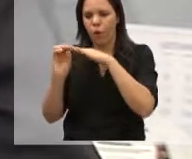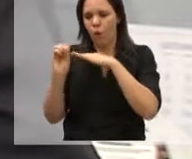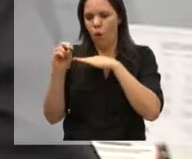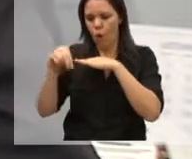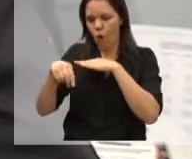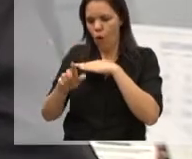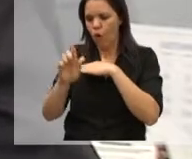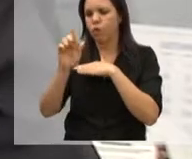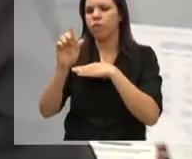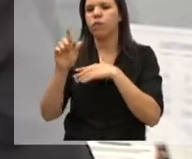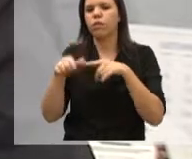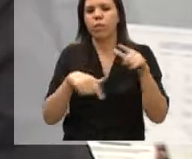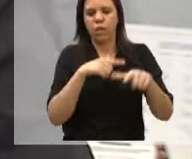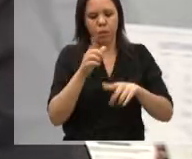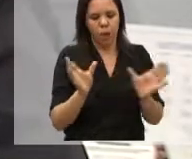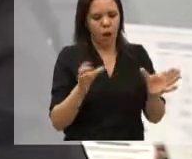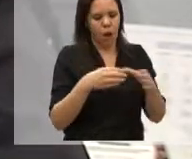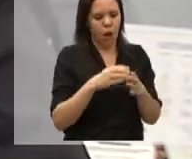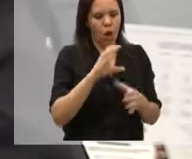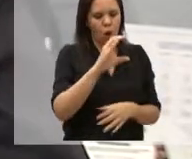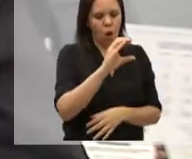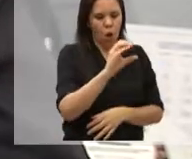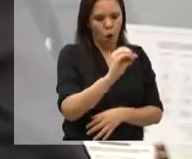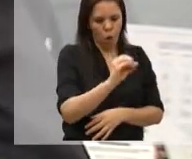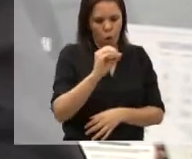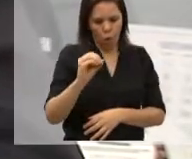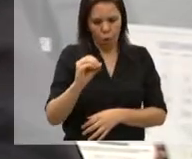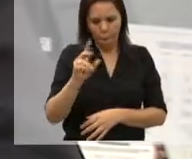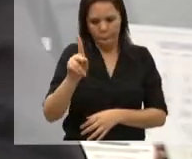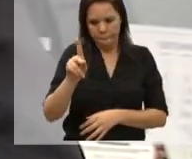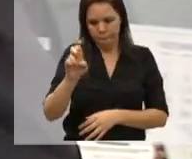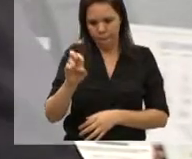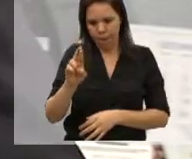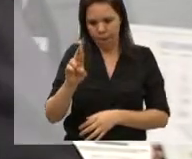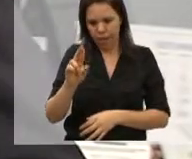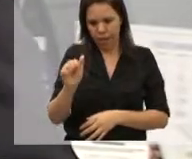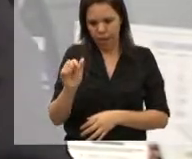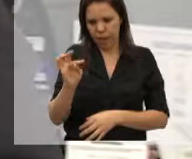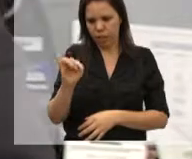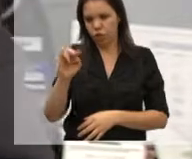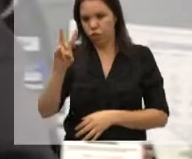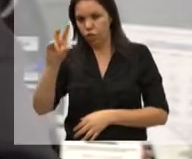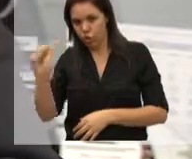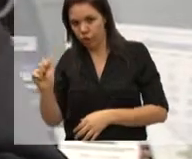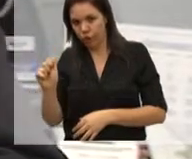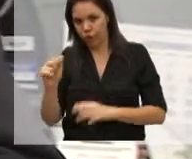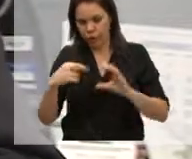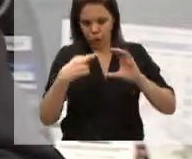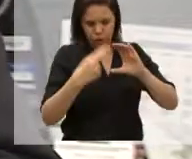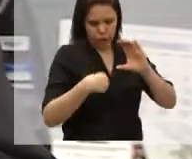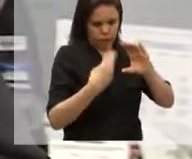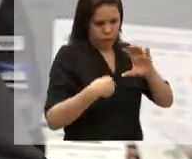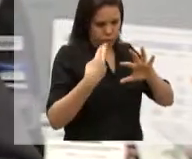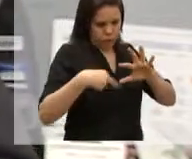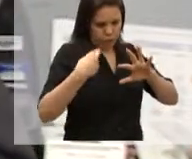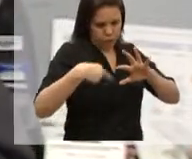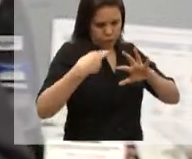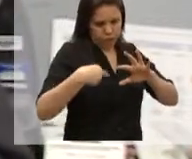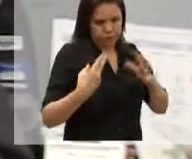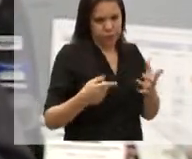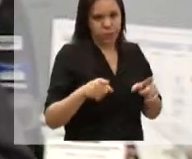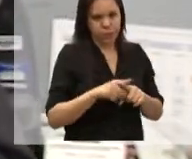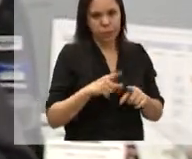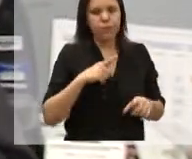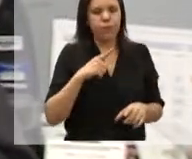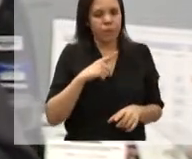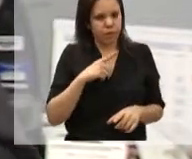as cooperativas, né? Hoje é cooperativa de reciclável. Cooperativa de reciclável, porque nós temos um trabalho que eu